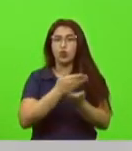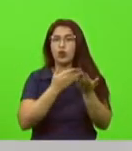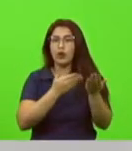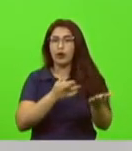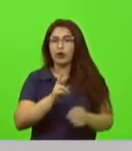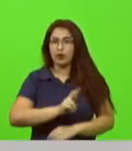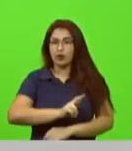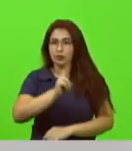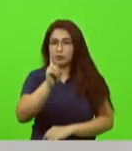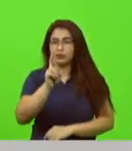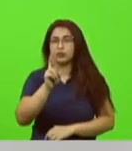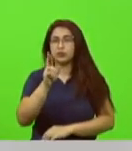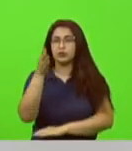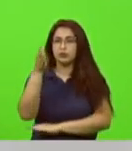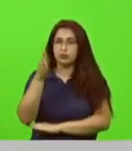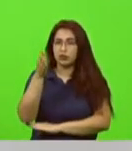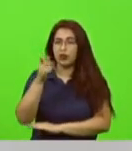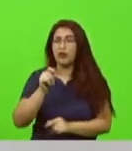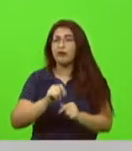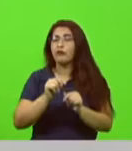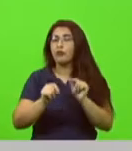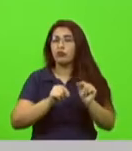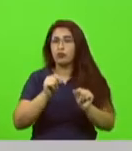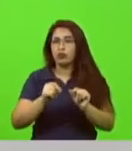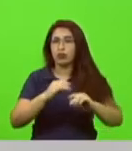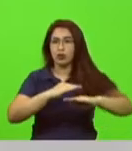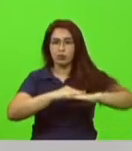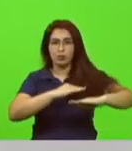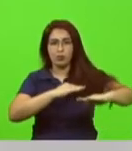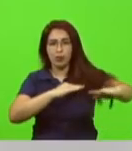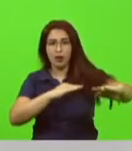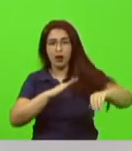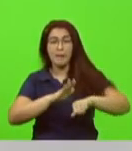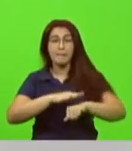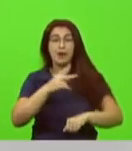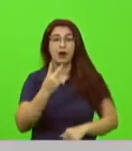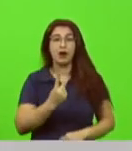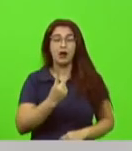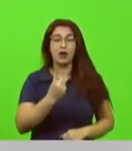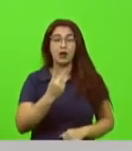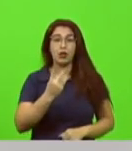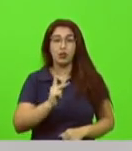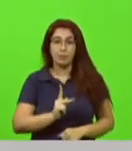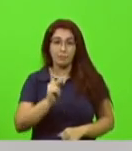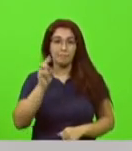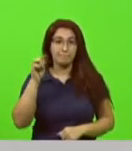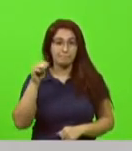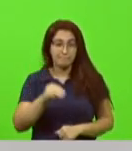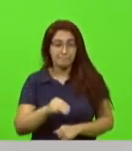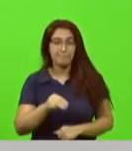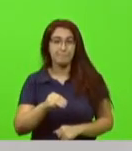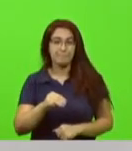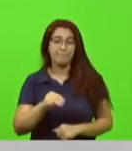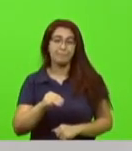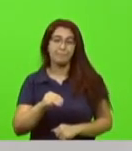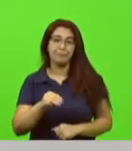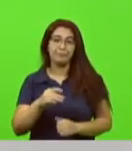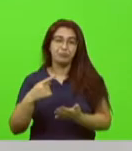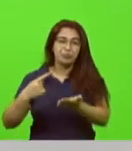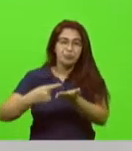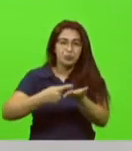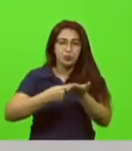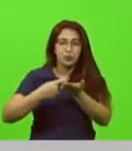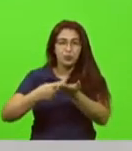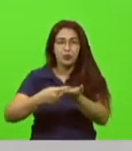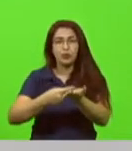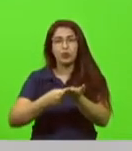uma pavimentação lá de mais de 2 quilômetros, né, com recurso próprio da prefeitura aí, parceria com